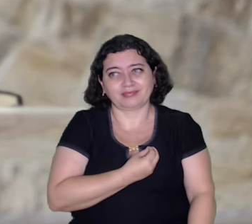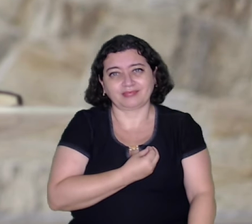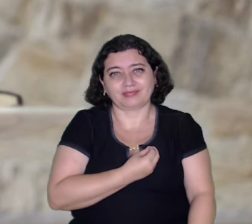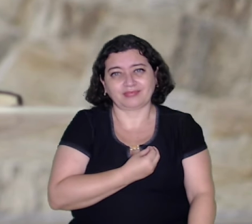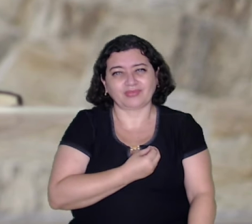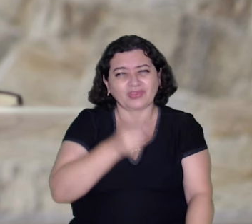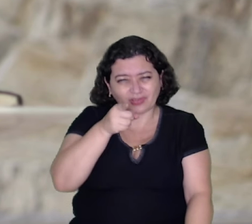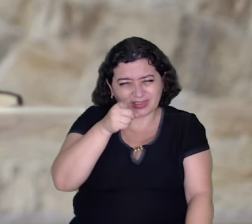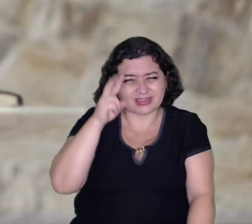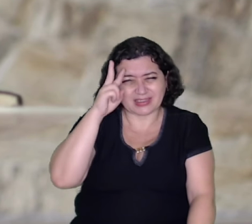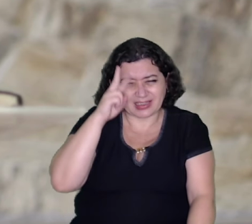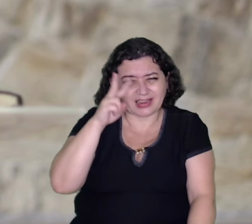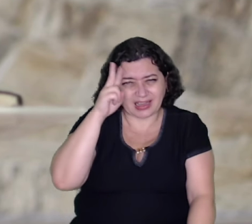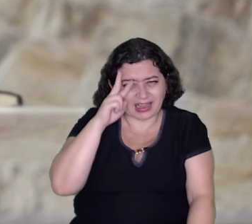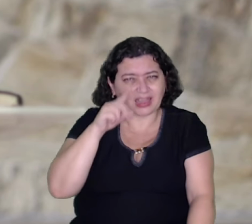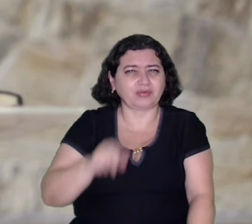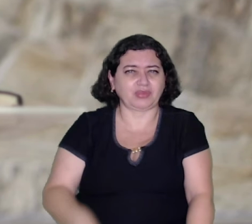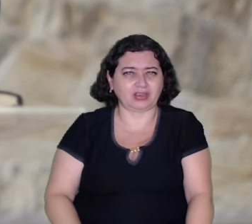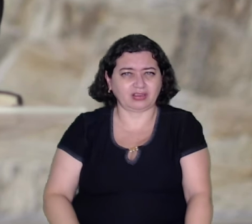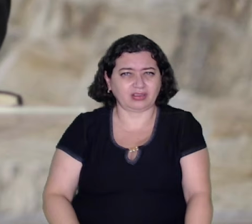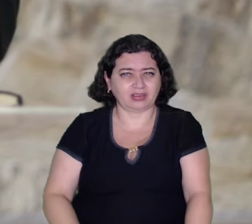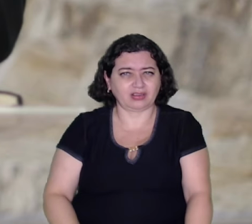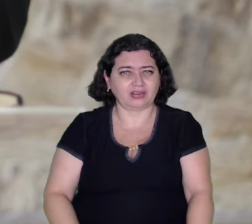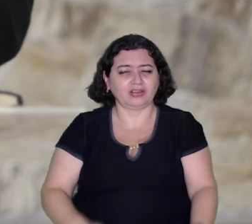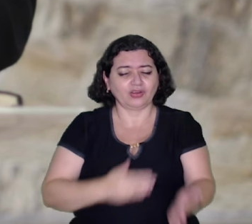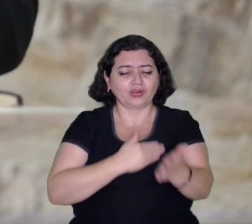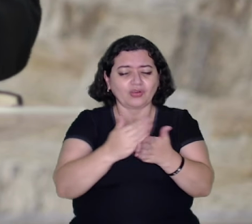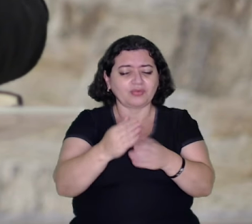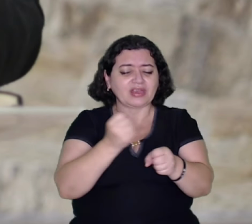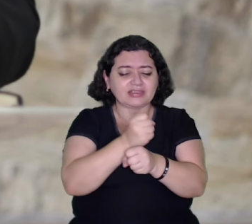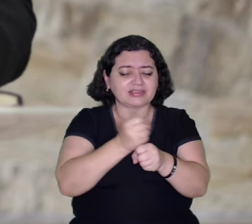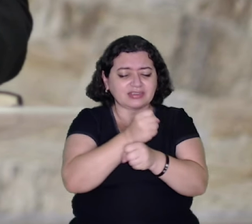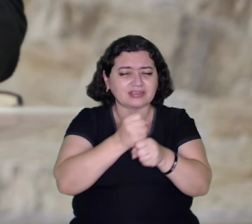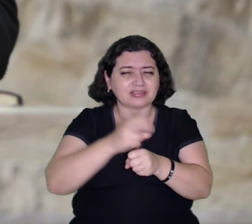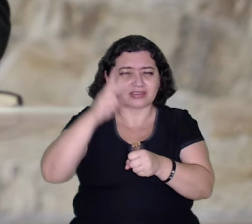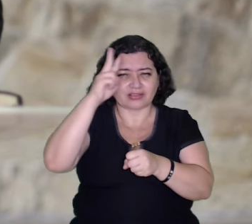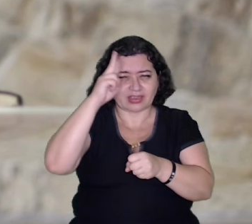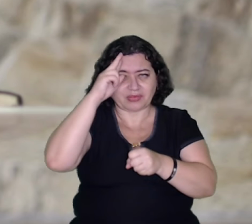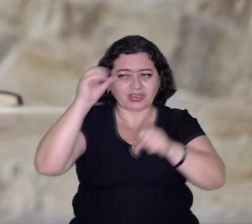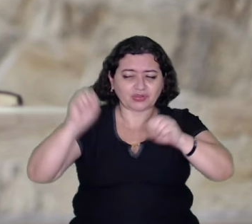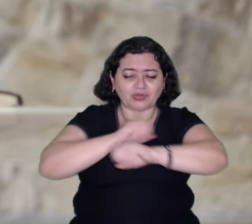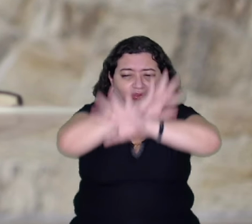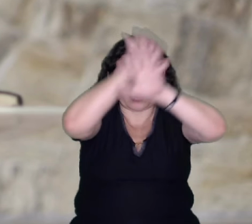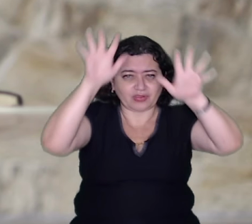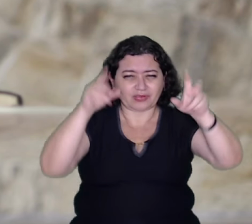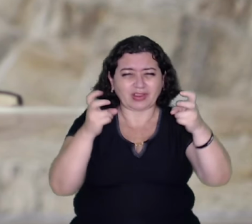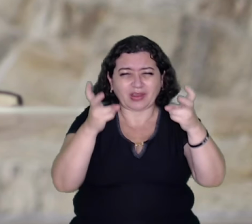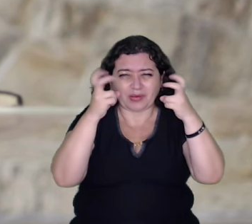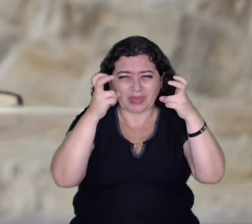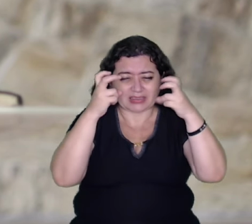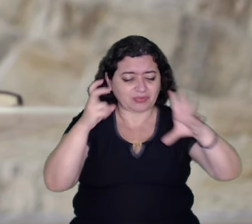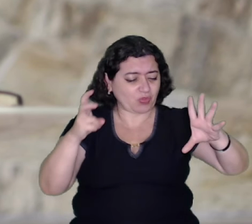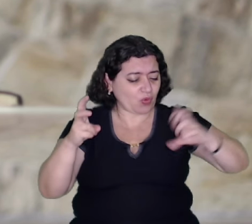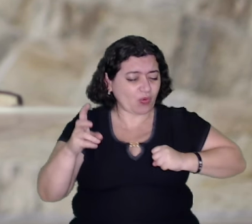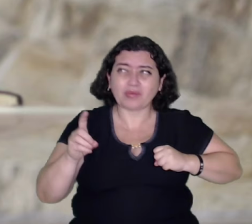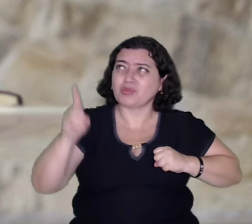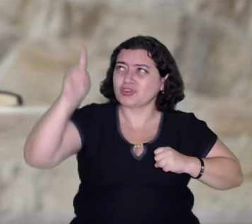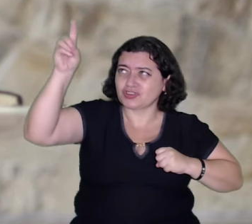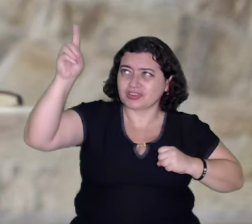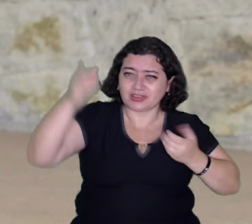tem lembrado disso? Comece esse ano lembrando disso, glorificando. Perceba o amor de Deus por